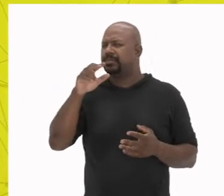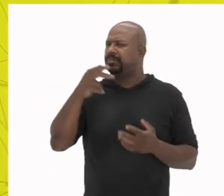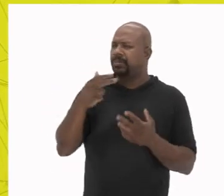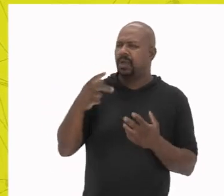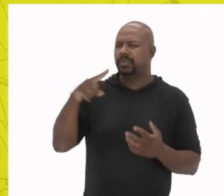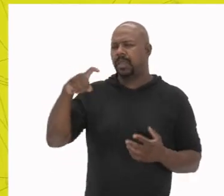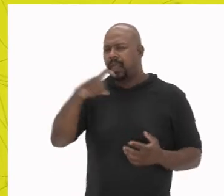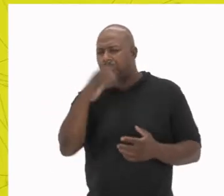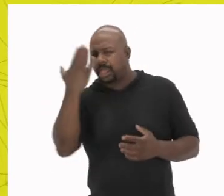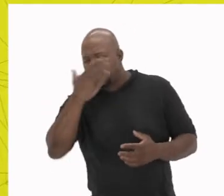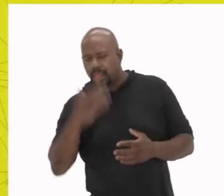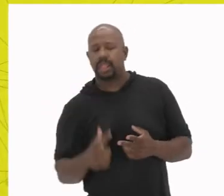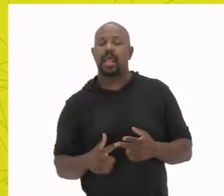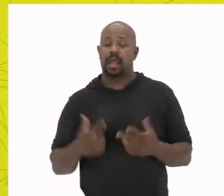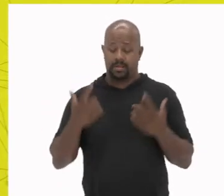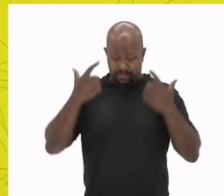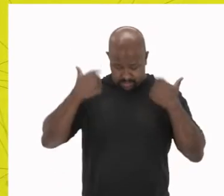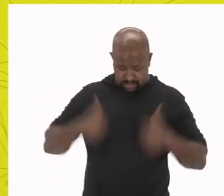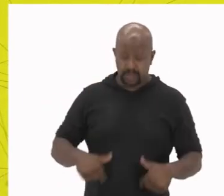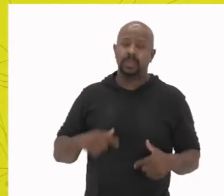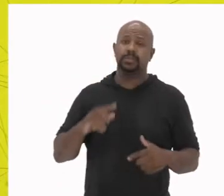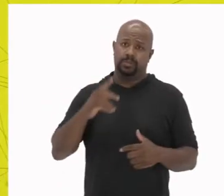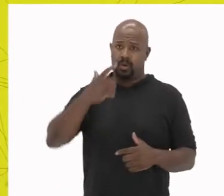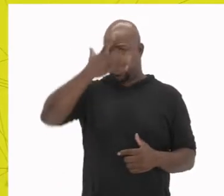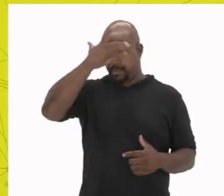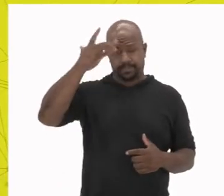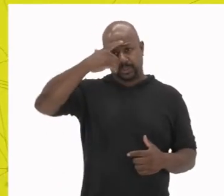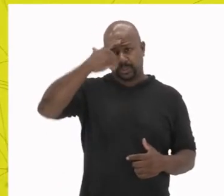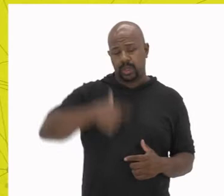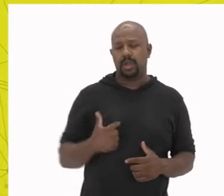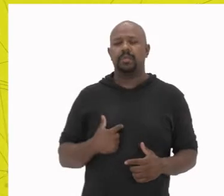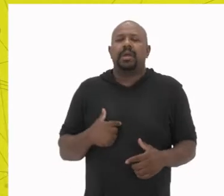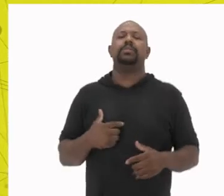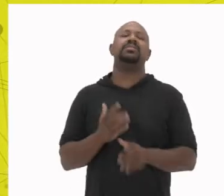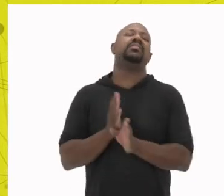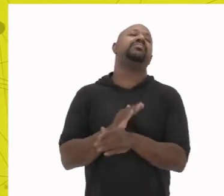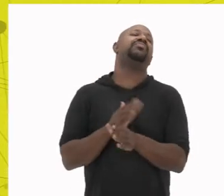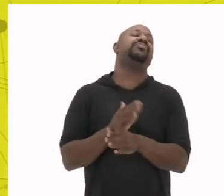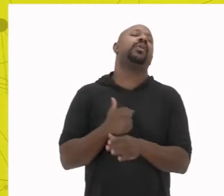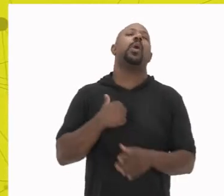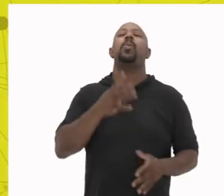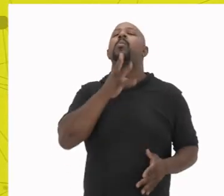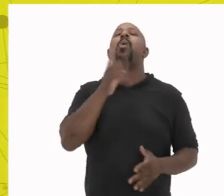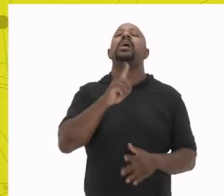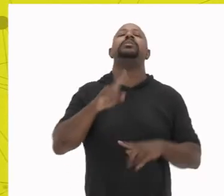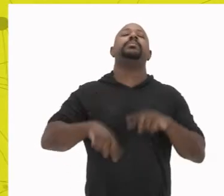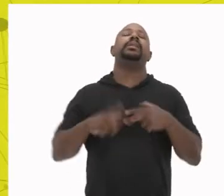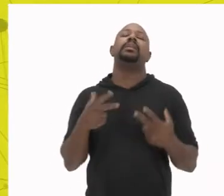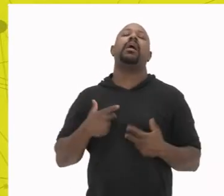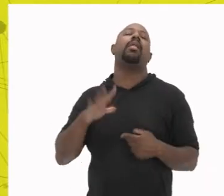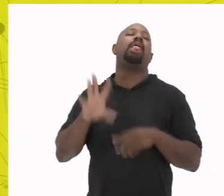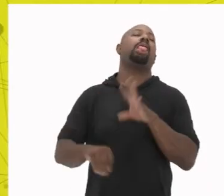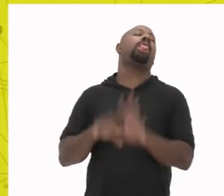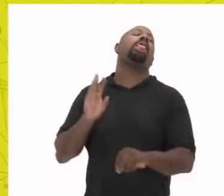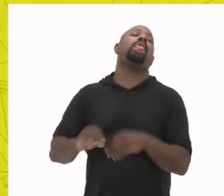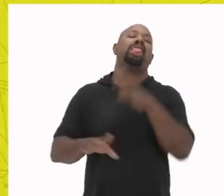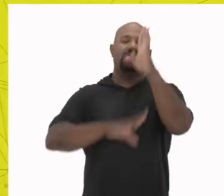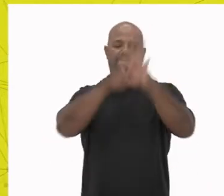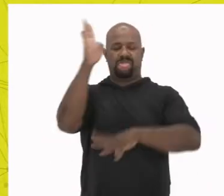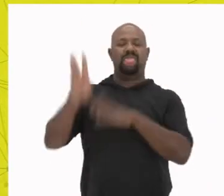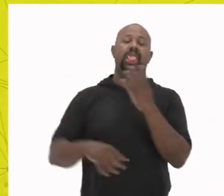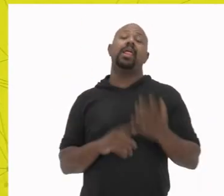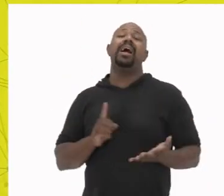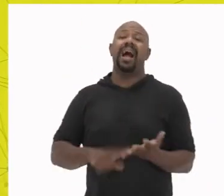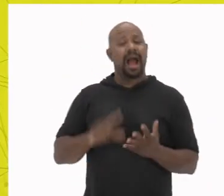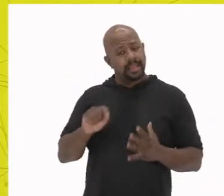biológicos como micro-organismos e insetos. Ação humana, que pode variar desde negligência e desconhecimento do material que